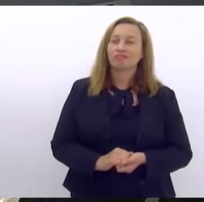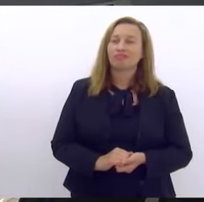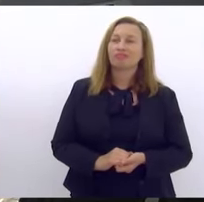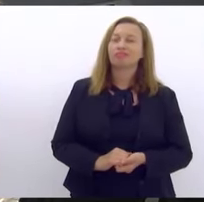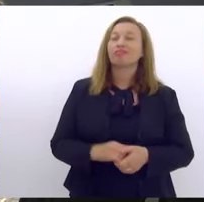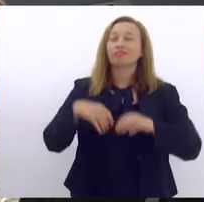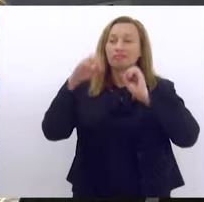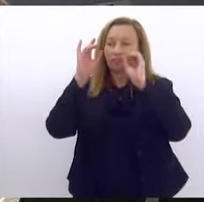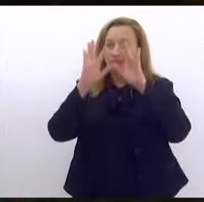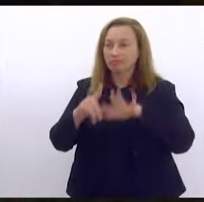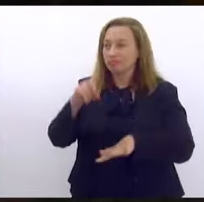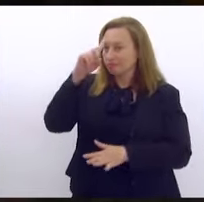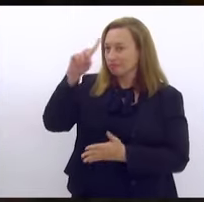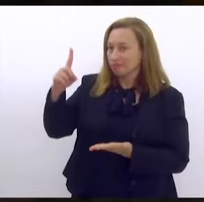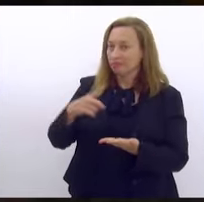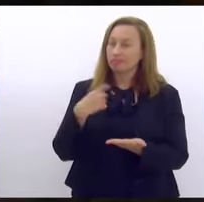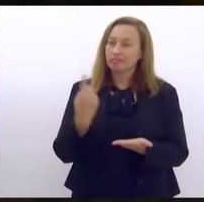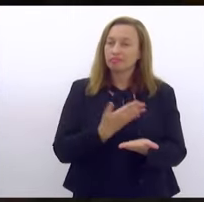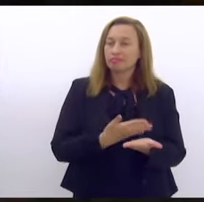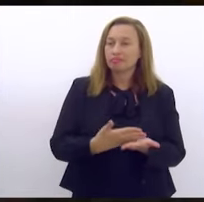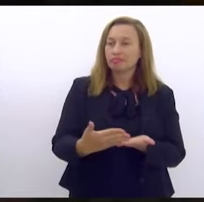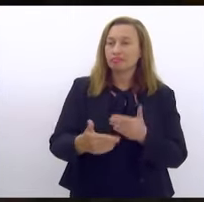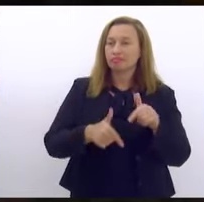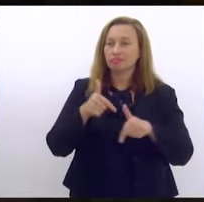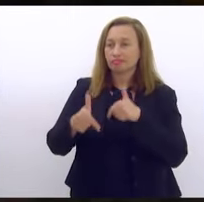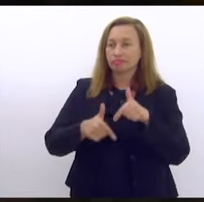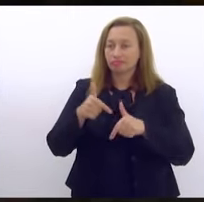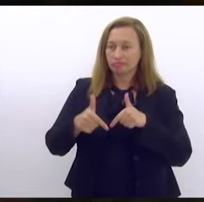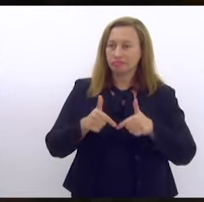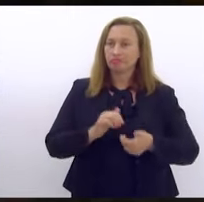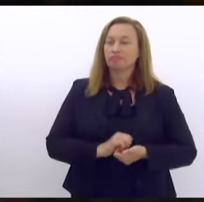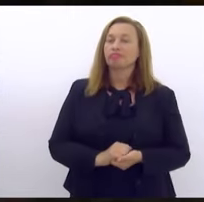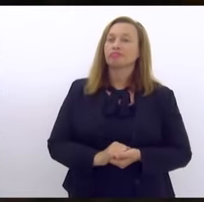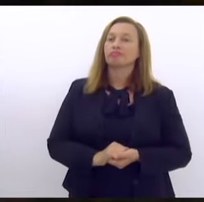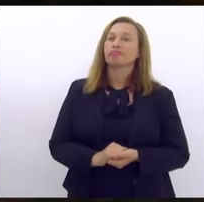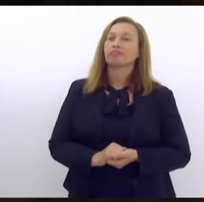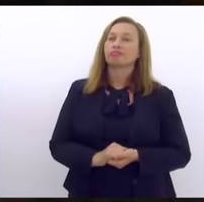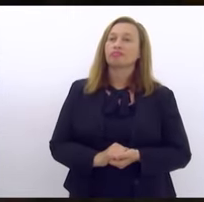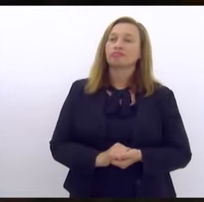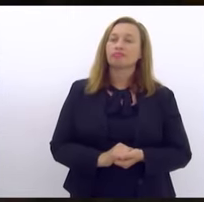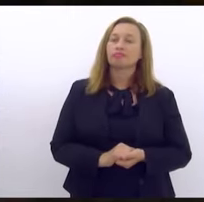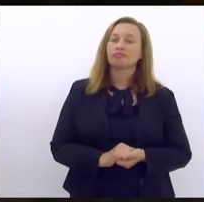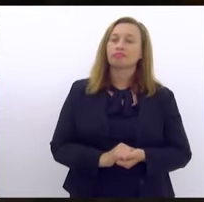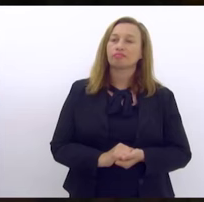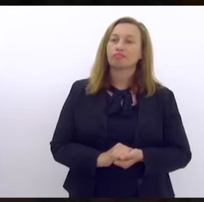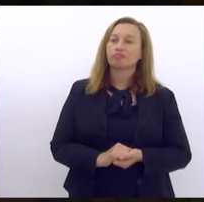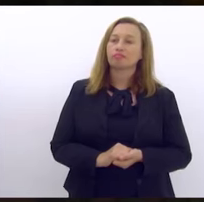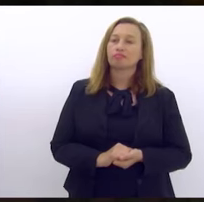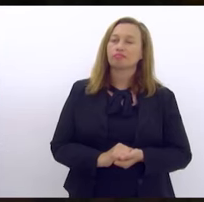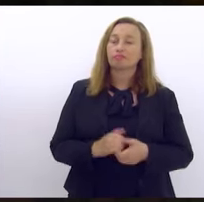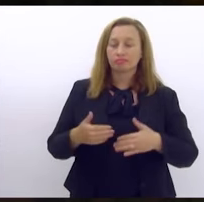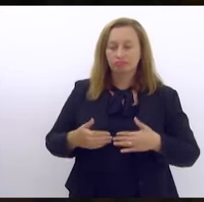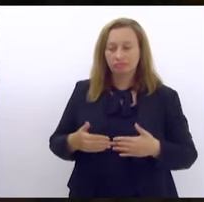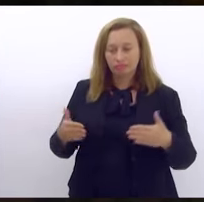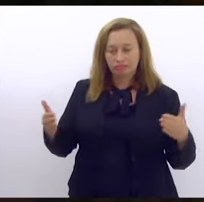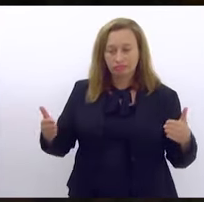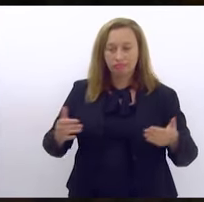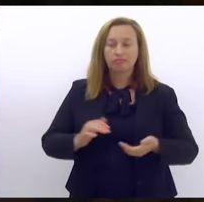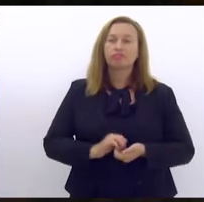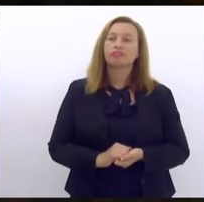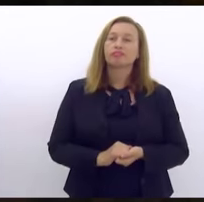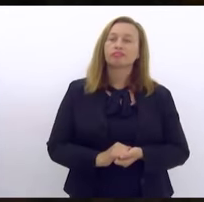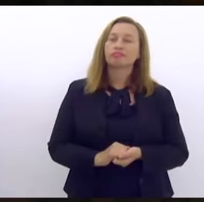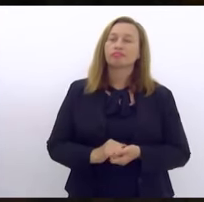Havendo um número legal sobre a proteção de Deus, inicio os nossos trabalhos. Está aberta a sessão.